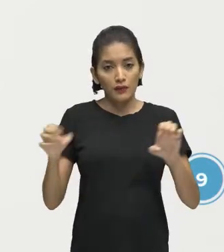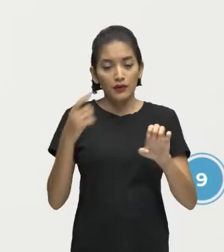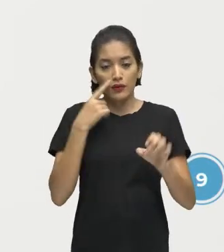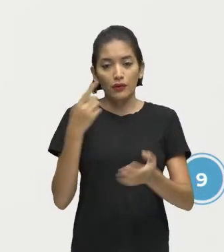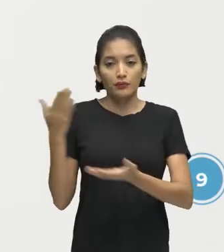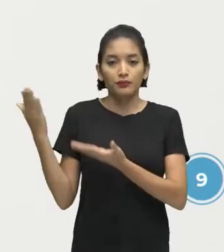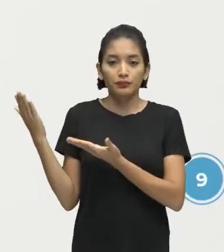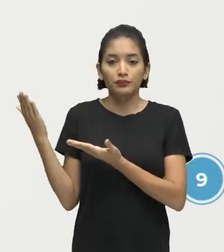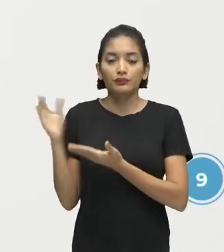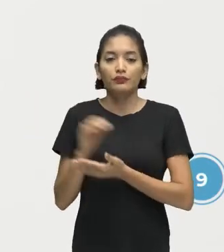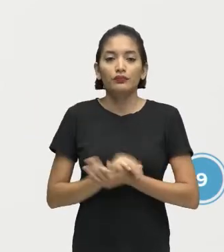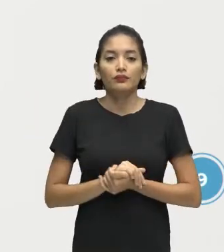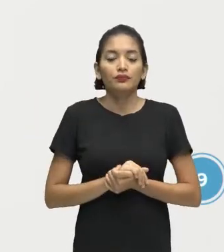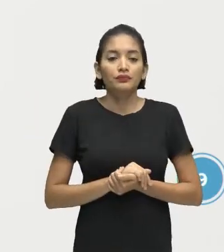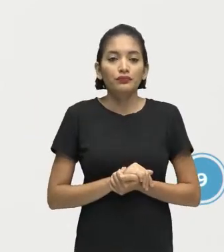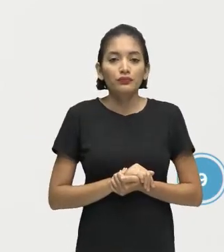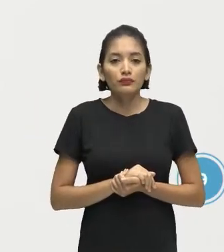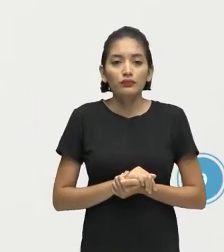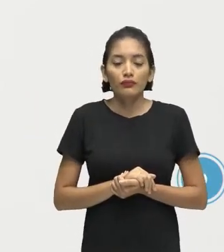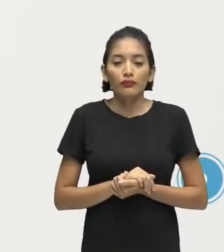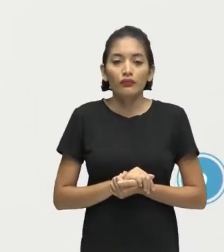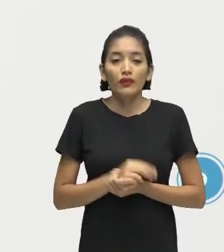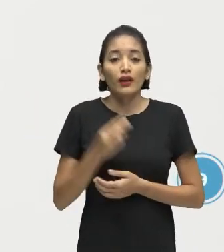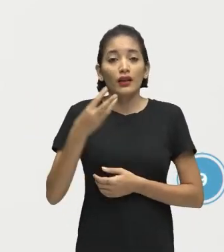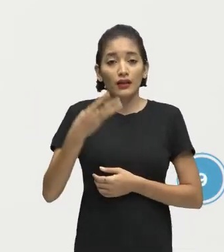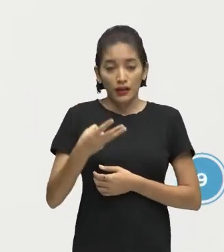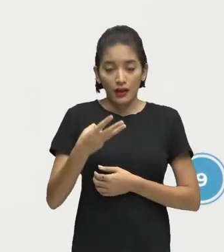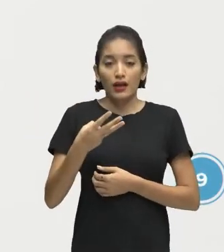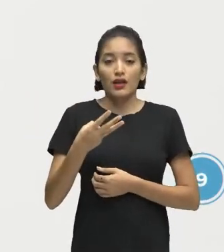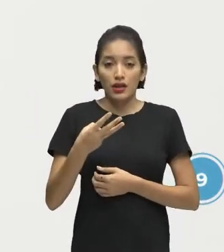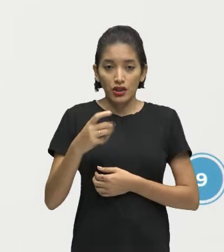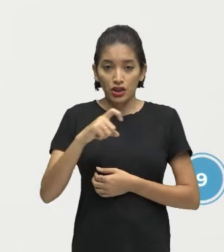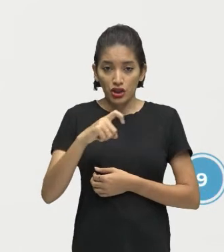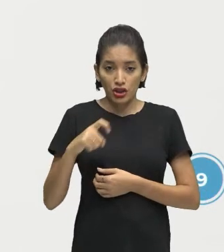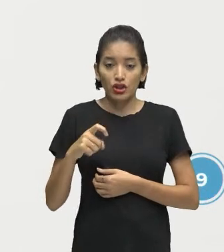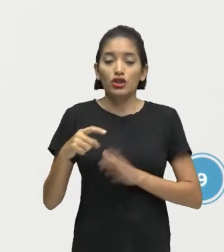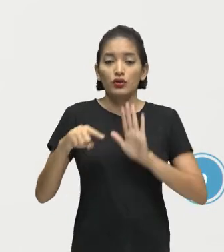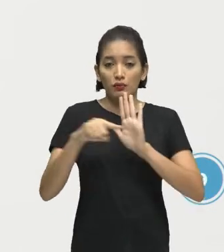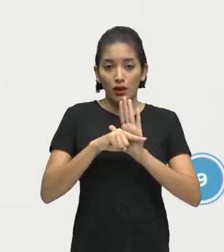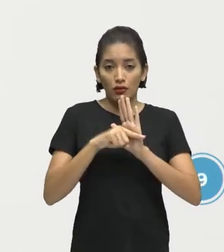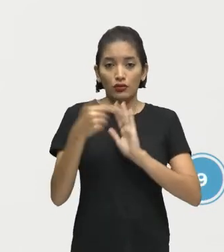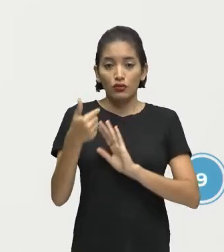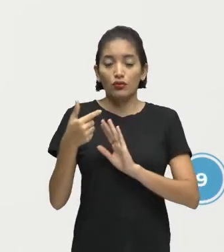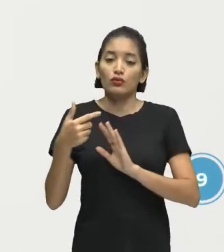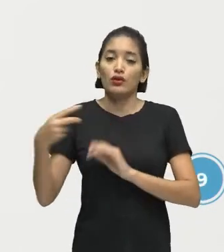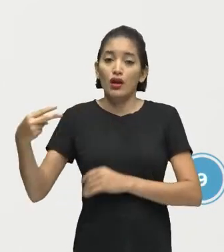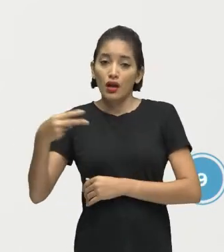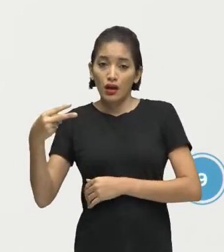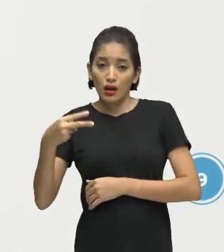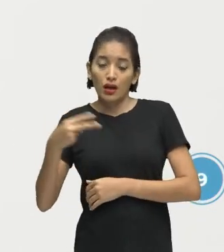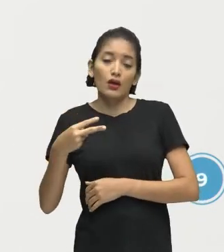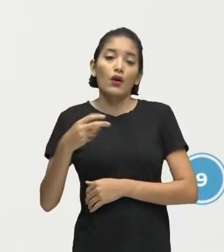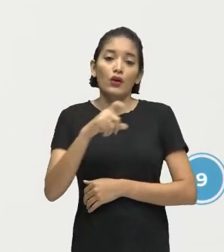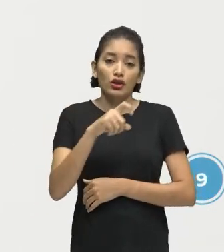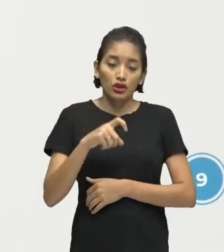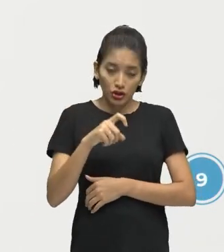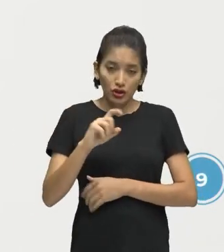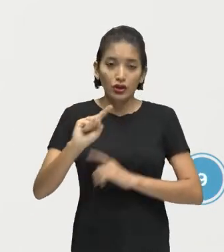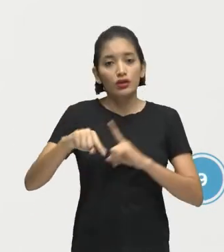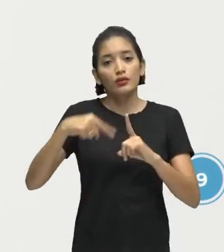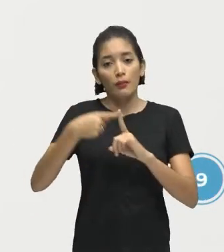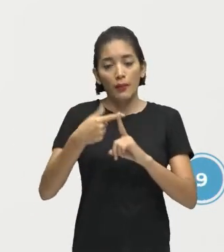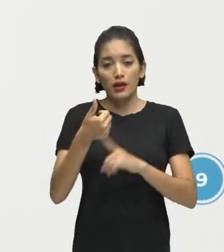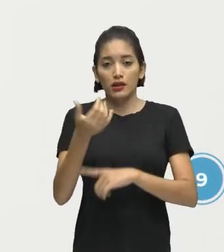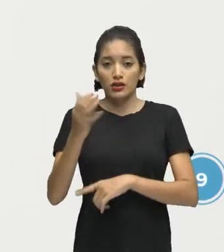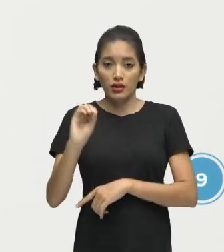O triplo de um número menos 2 é igual a esse mesmo número acrescido de